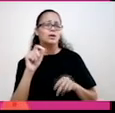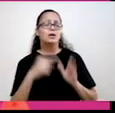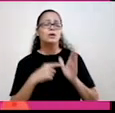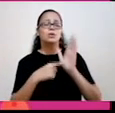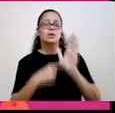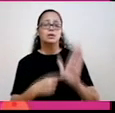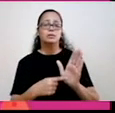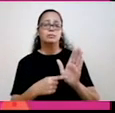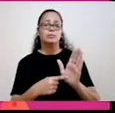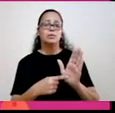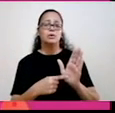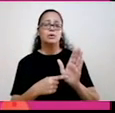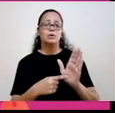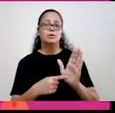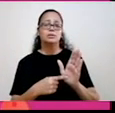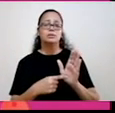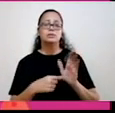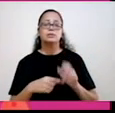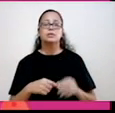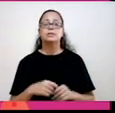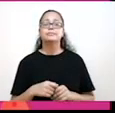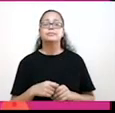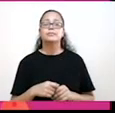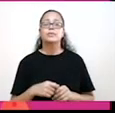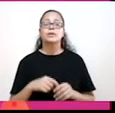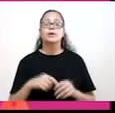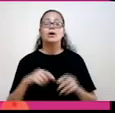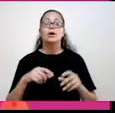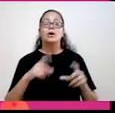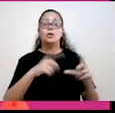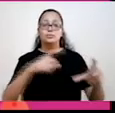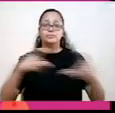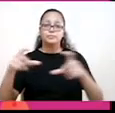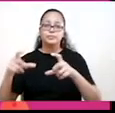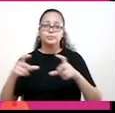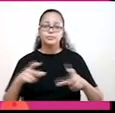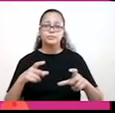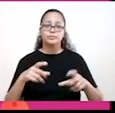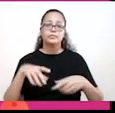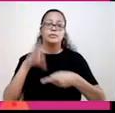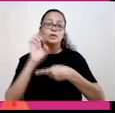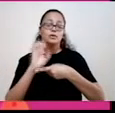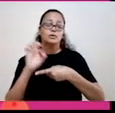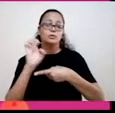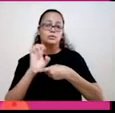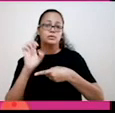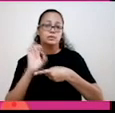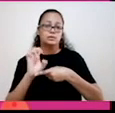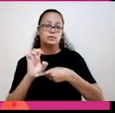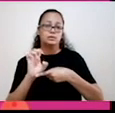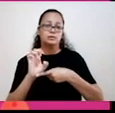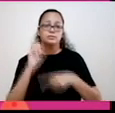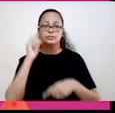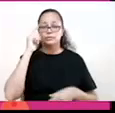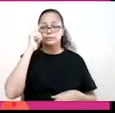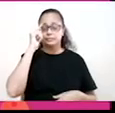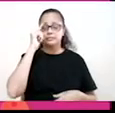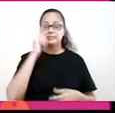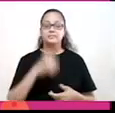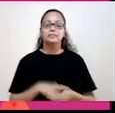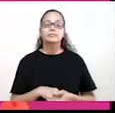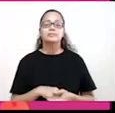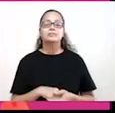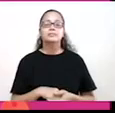domínio ou a posse de um território por estados mais fortes, como a gente disse no caso da Guiana Francesa, que é um território de posse da França.